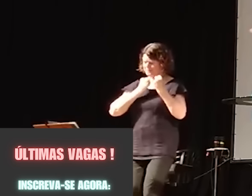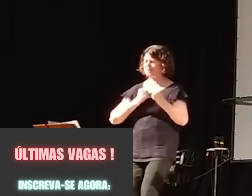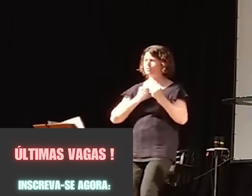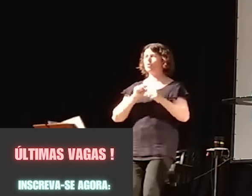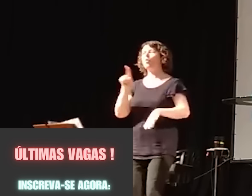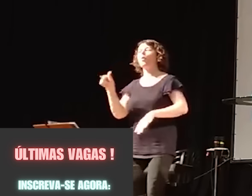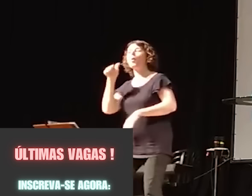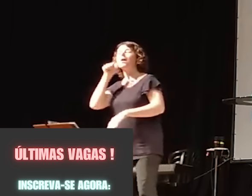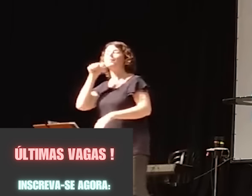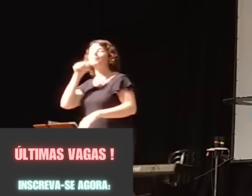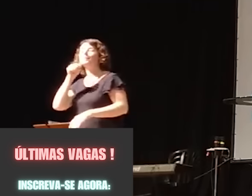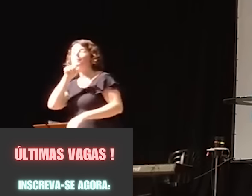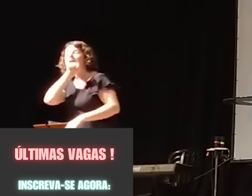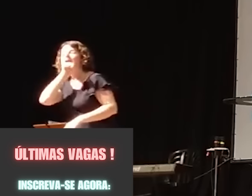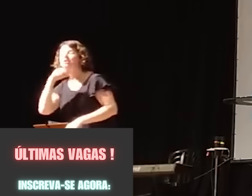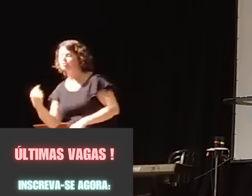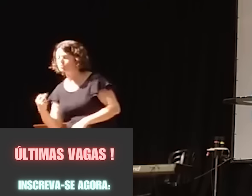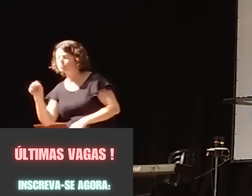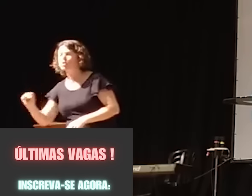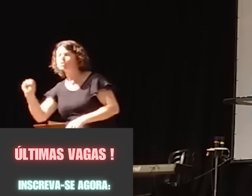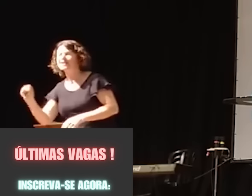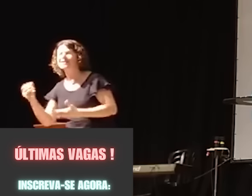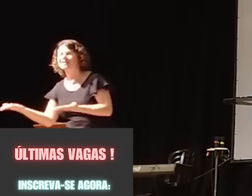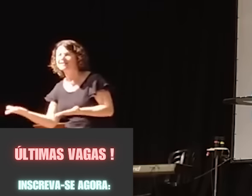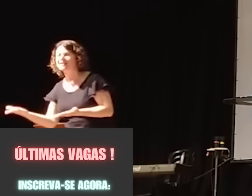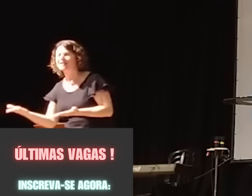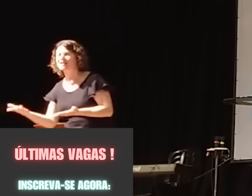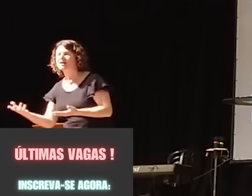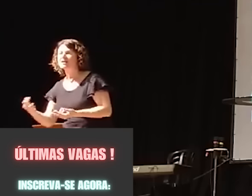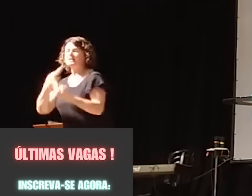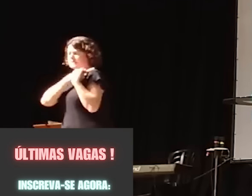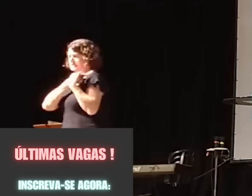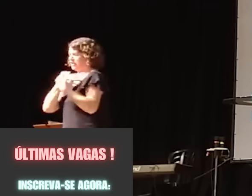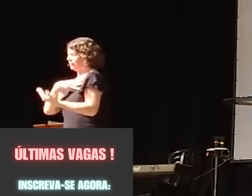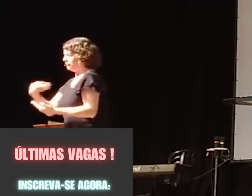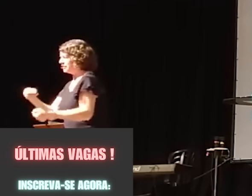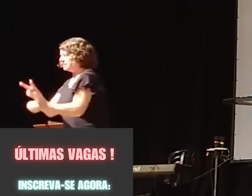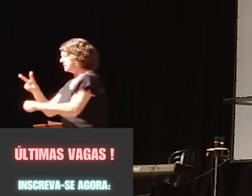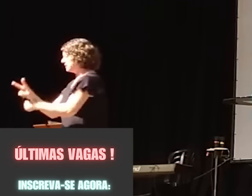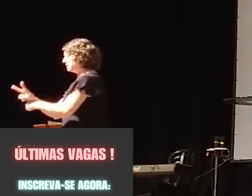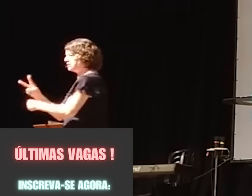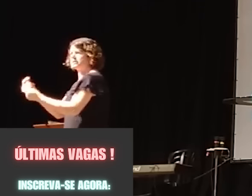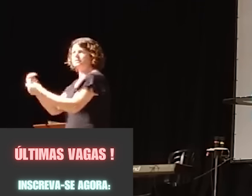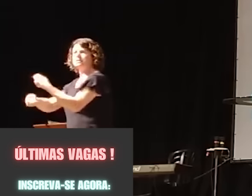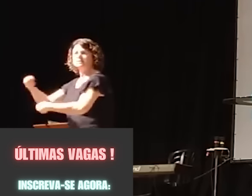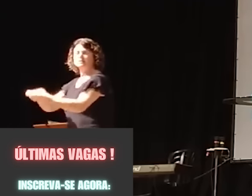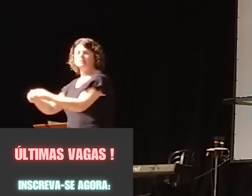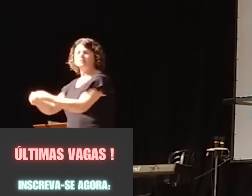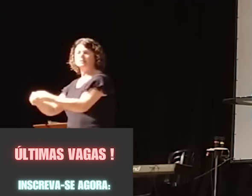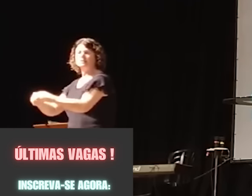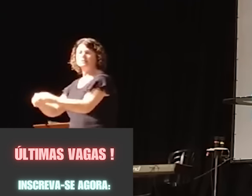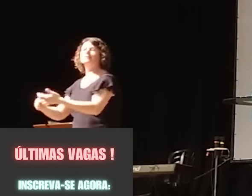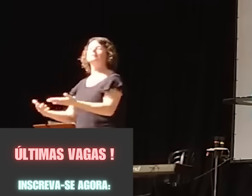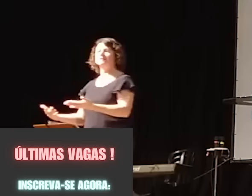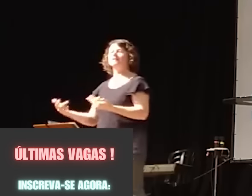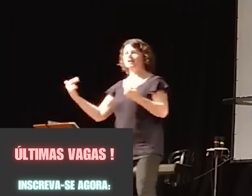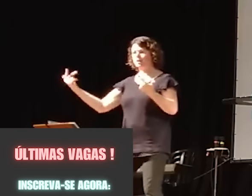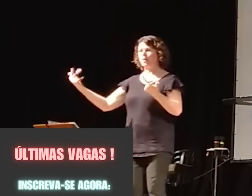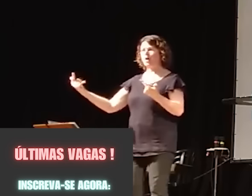que quer levar todo mundo para Jesus Davi muito chou mas sabe o que ele fez ele foi buscar o